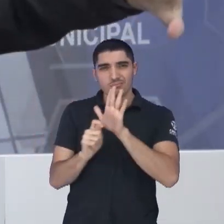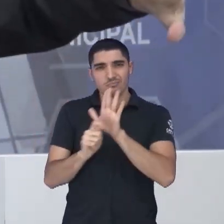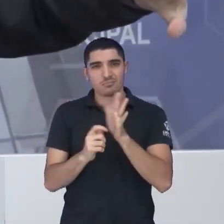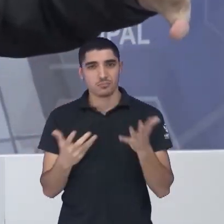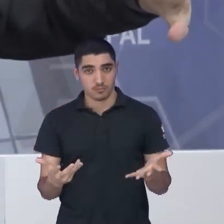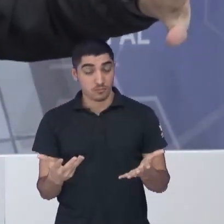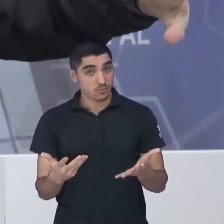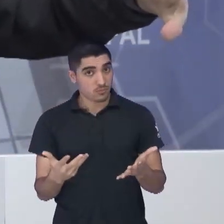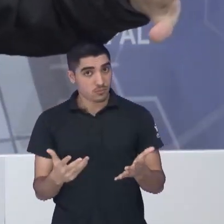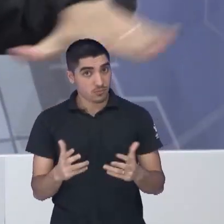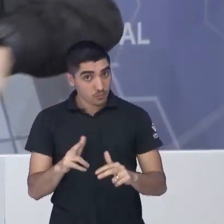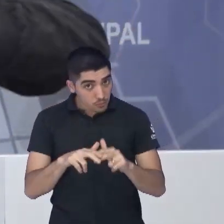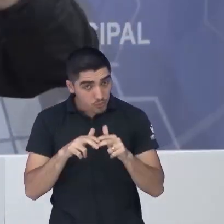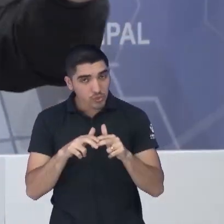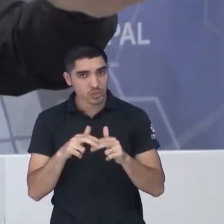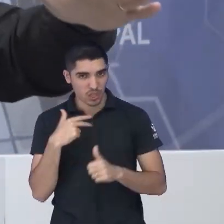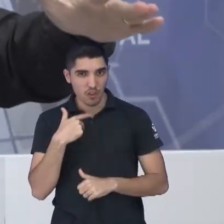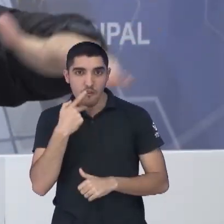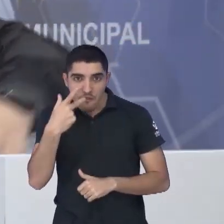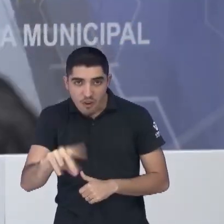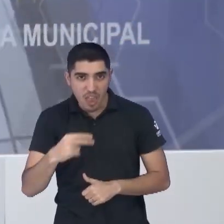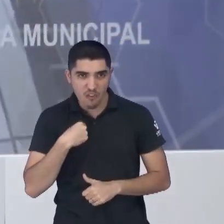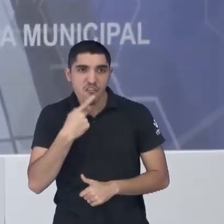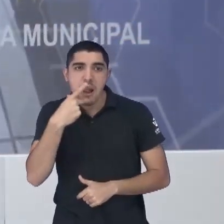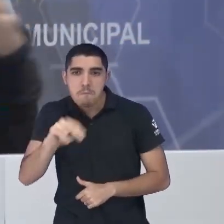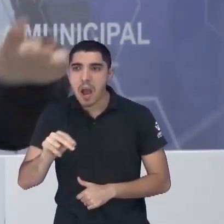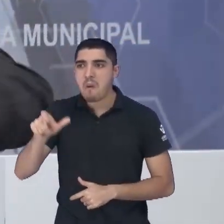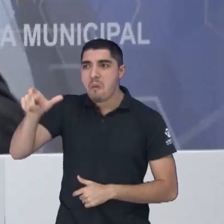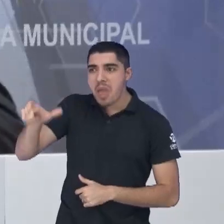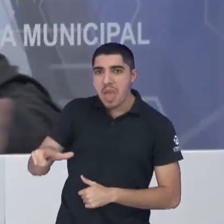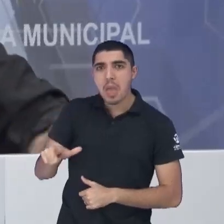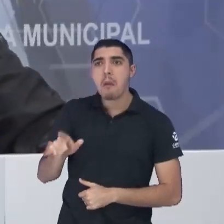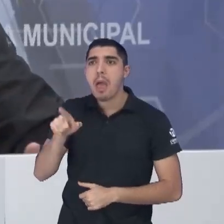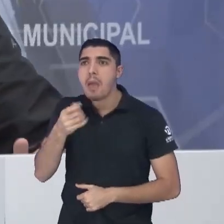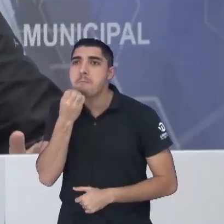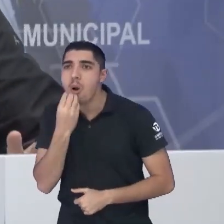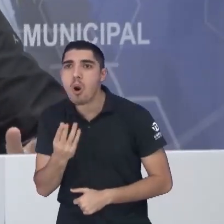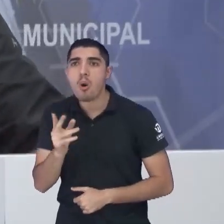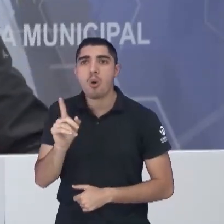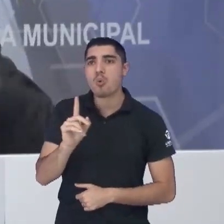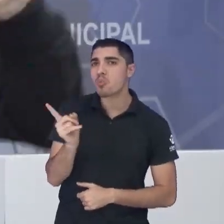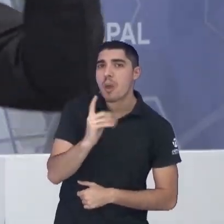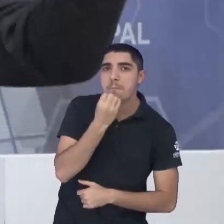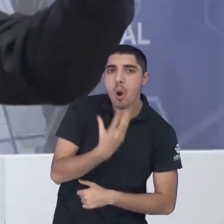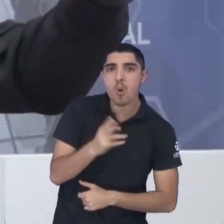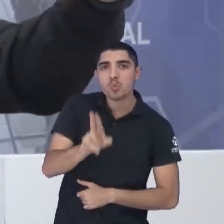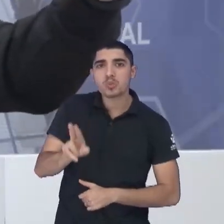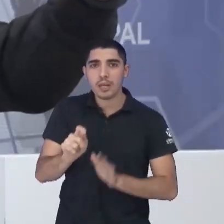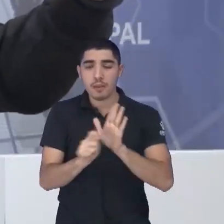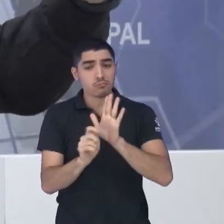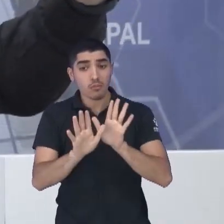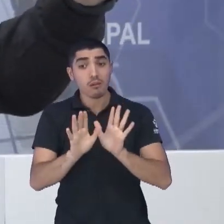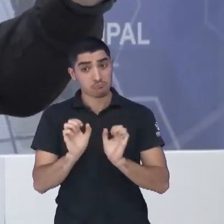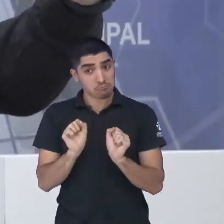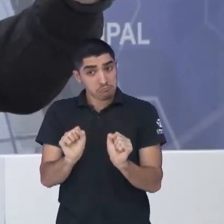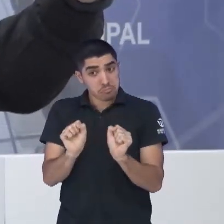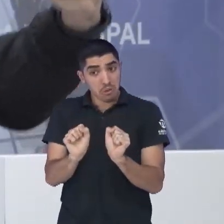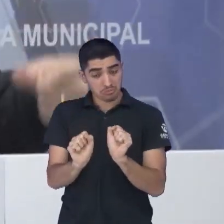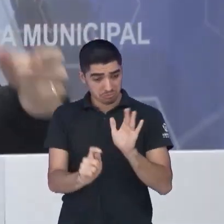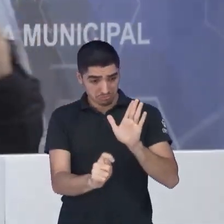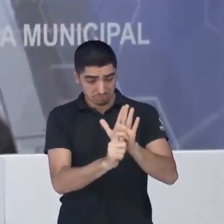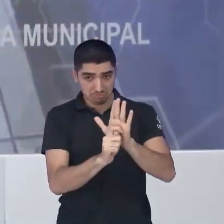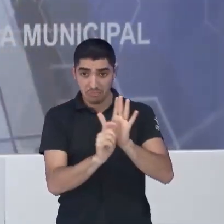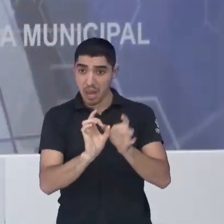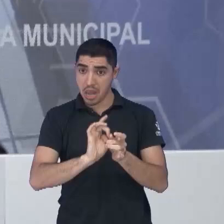no mérito do uso ou não da maconha, se tem que legalizar ou não, não é esse o mérito. Ainda que a maconha fosse legalizada,